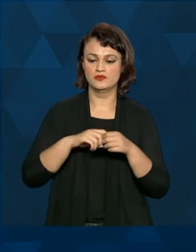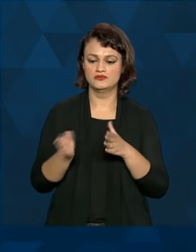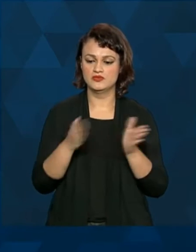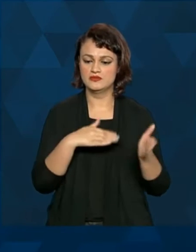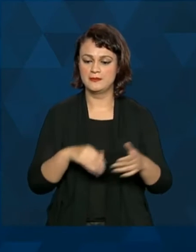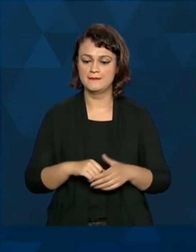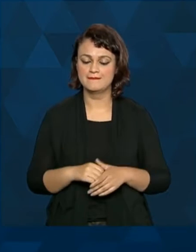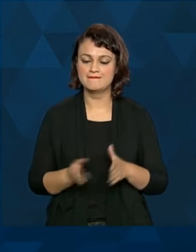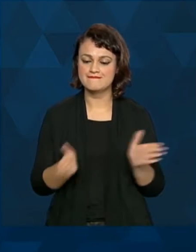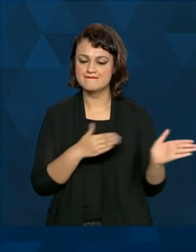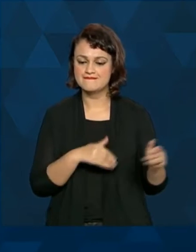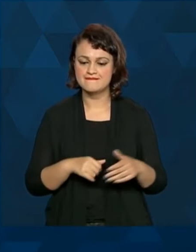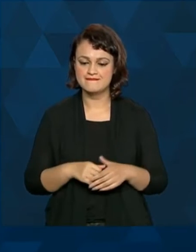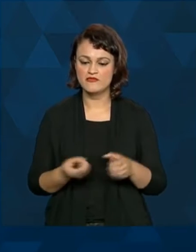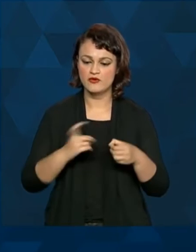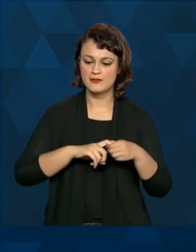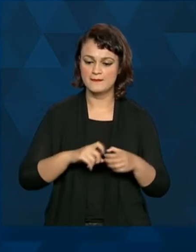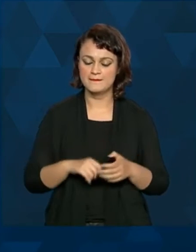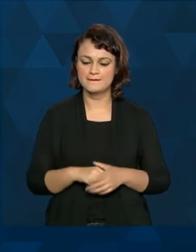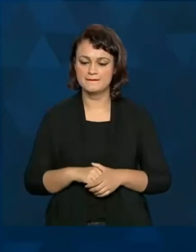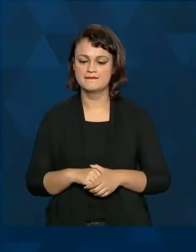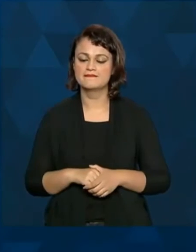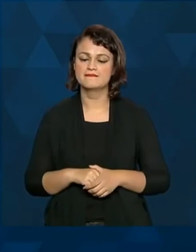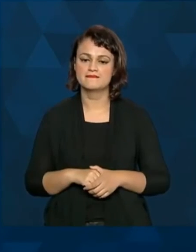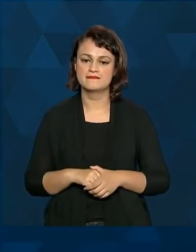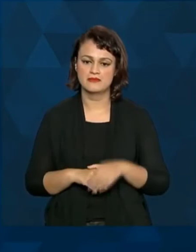slide só, por favor.